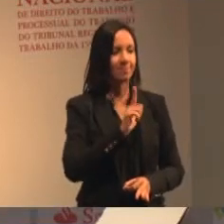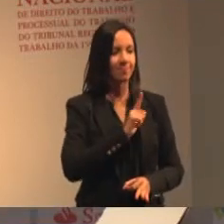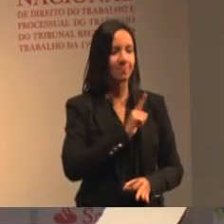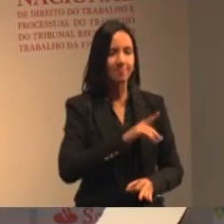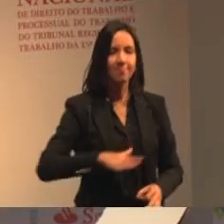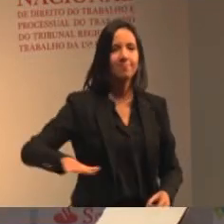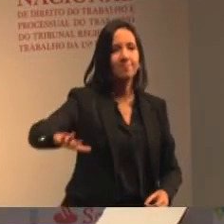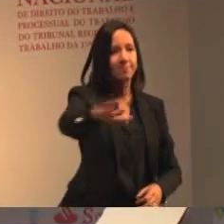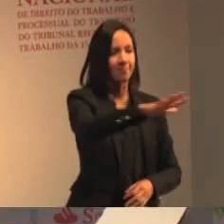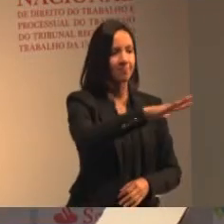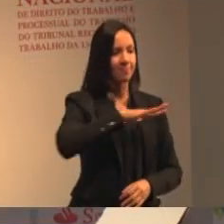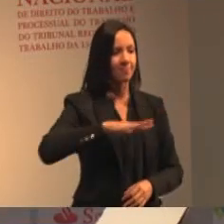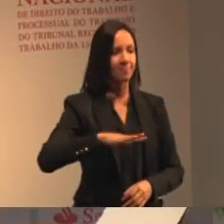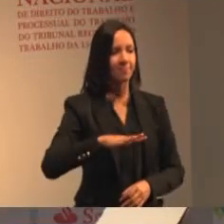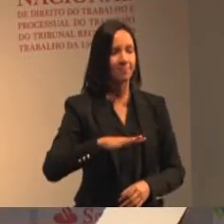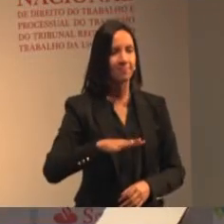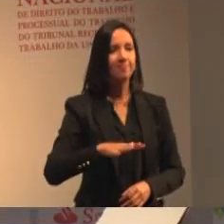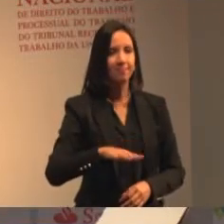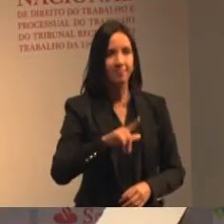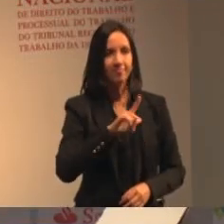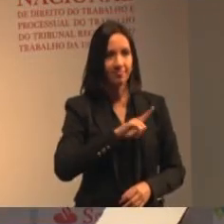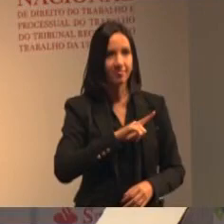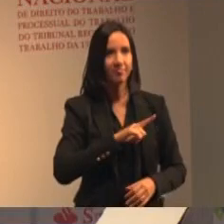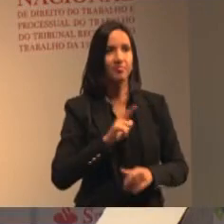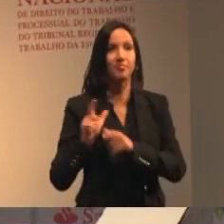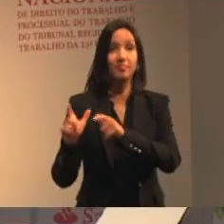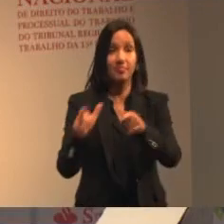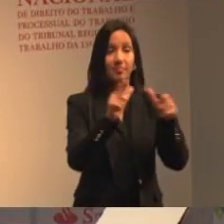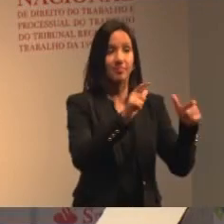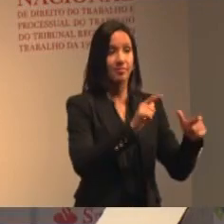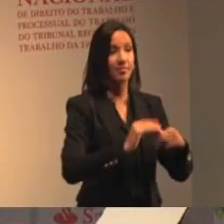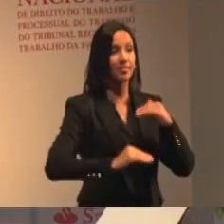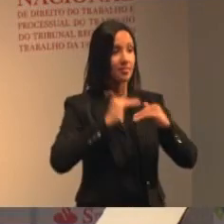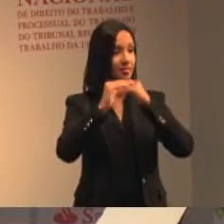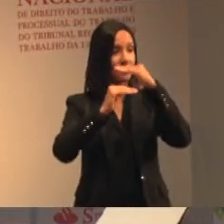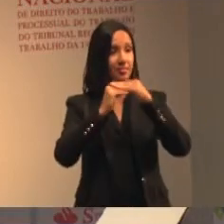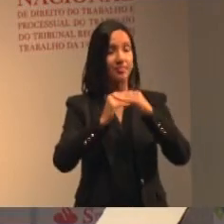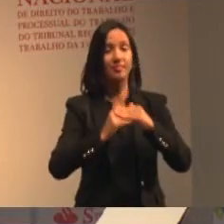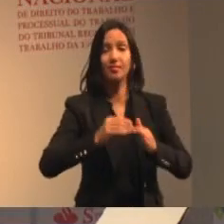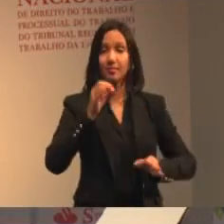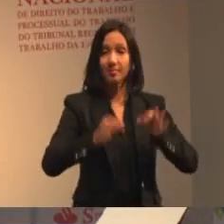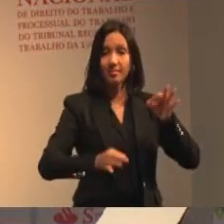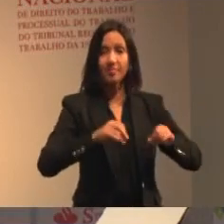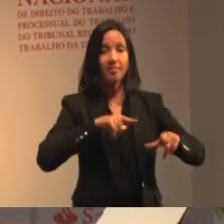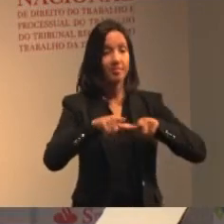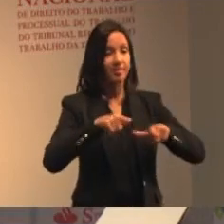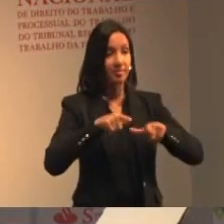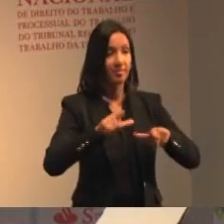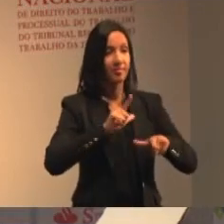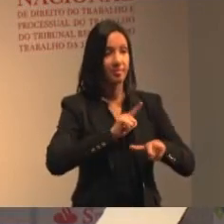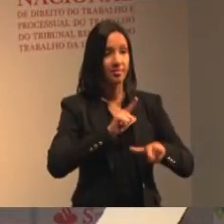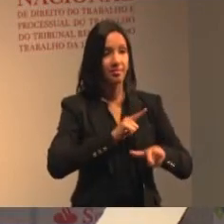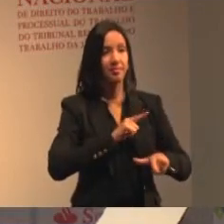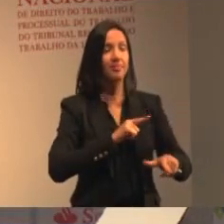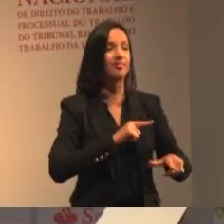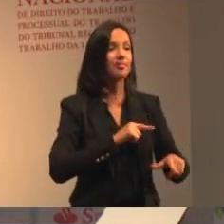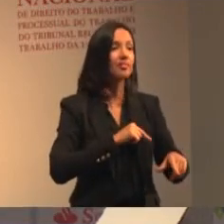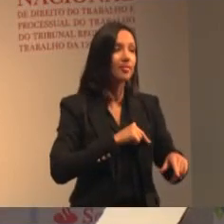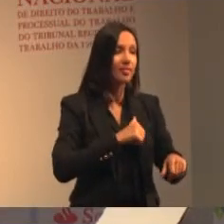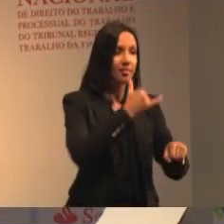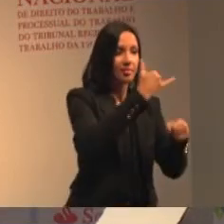todas. Em toda a cadeia do setor produtivo, é na justiça do trabalho que empregado e